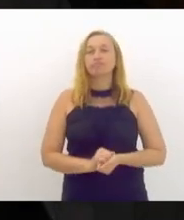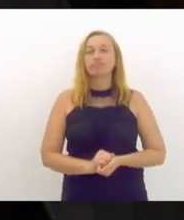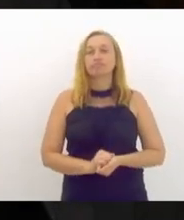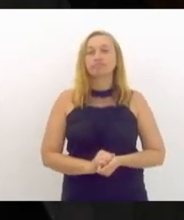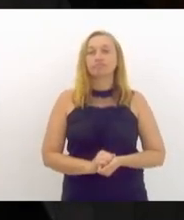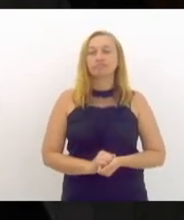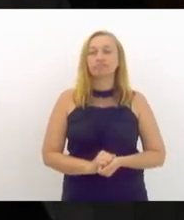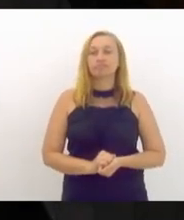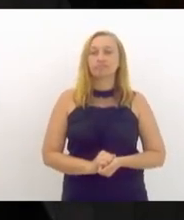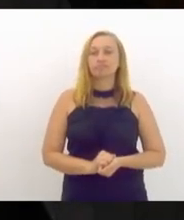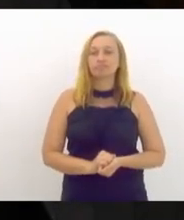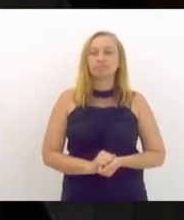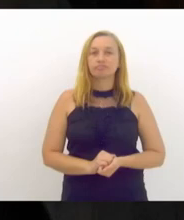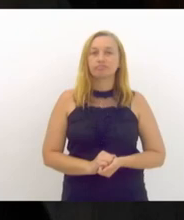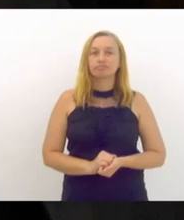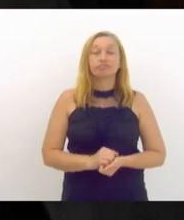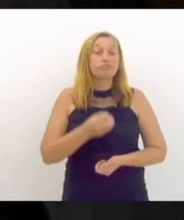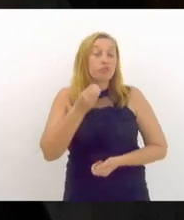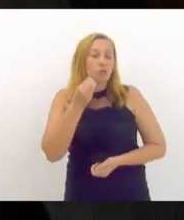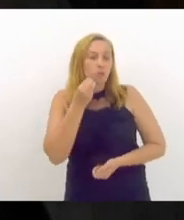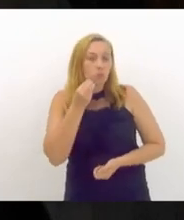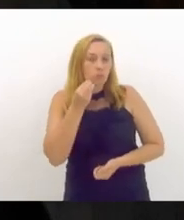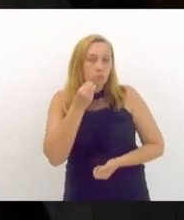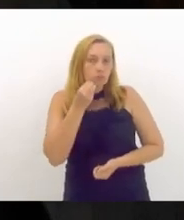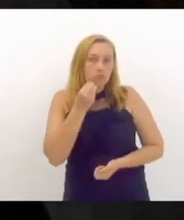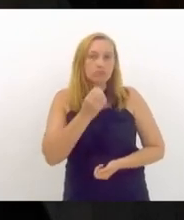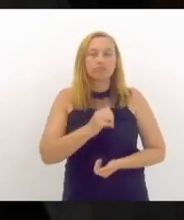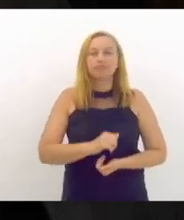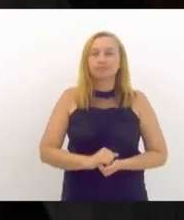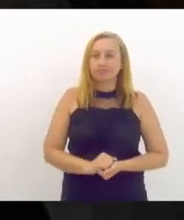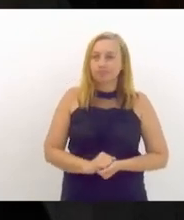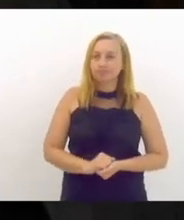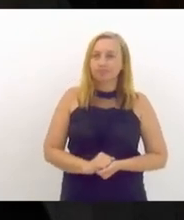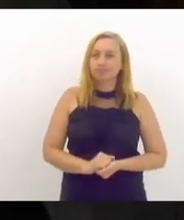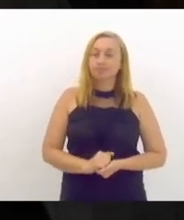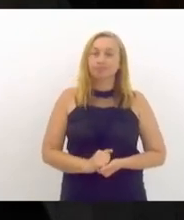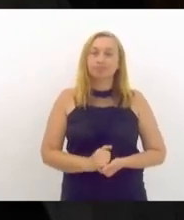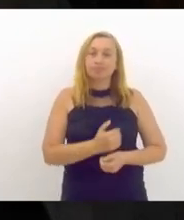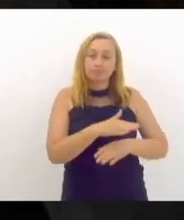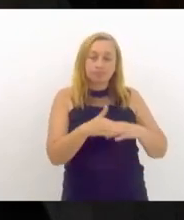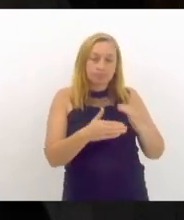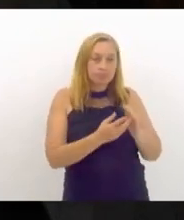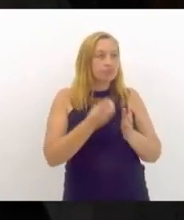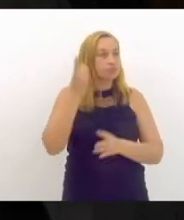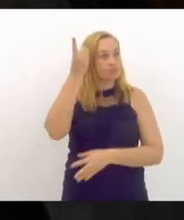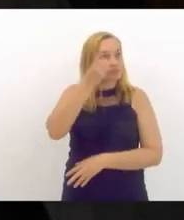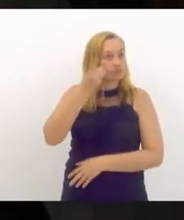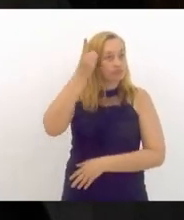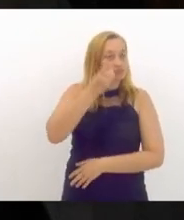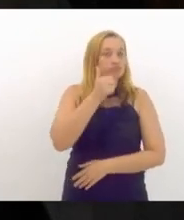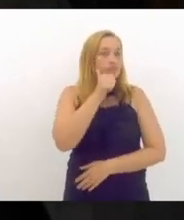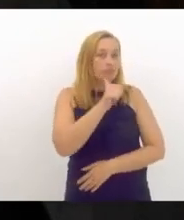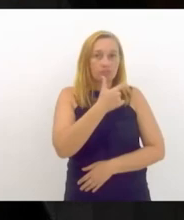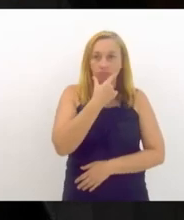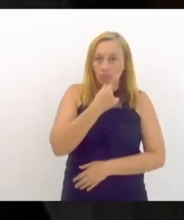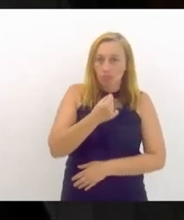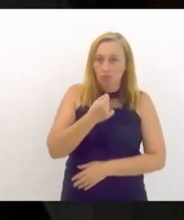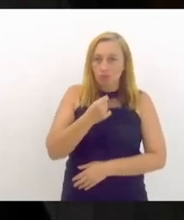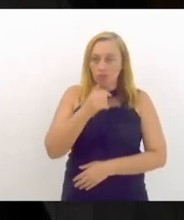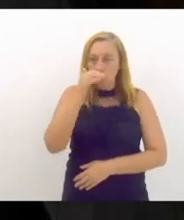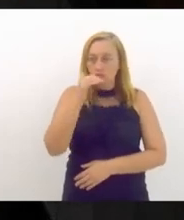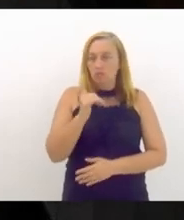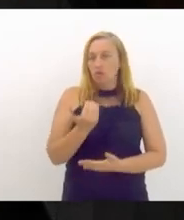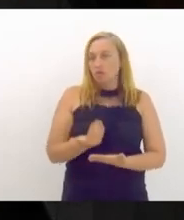versa sobre a oportunidade das senhoras e senhores parlamentares cumprir